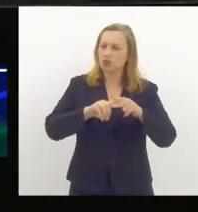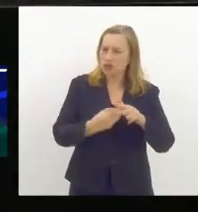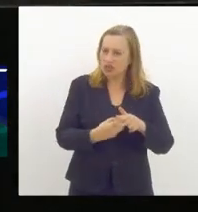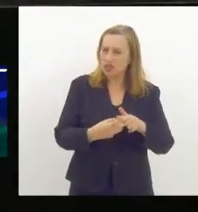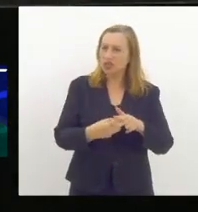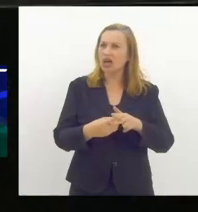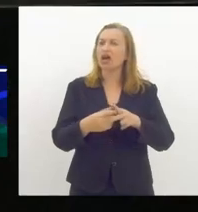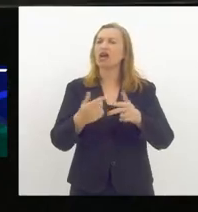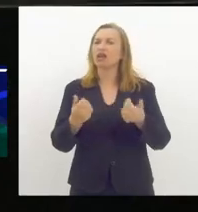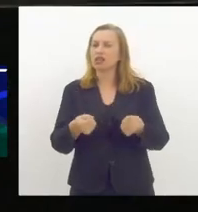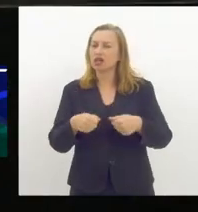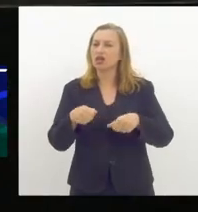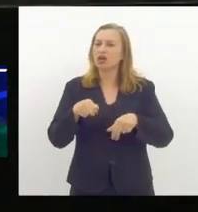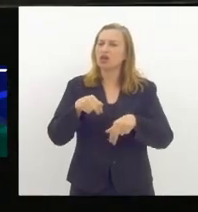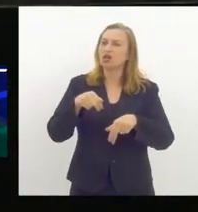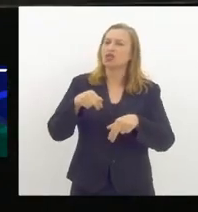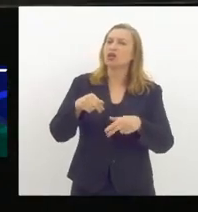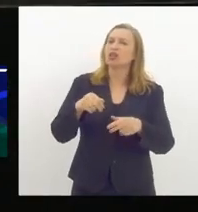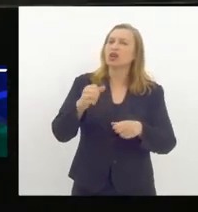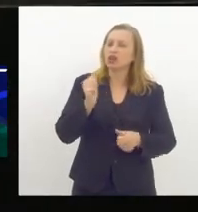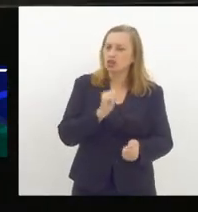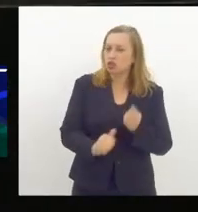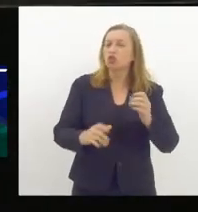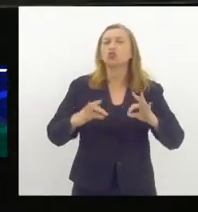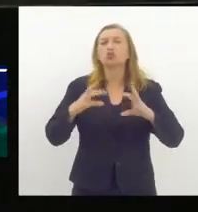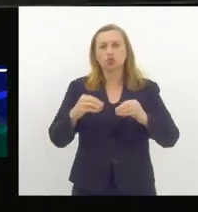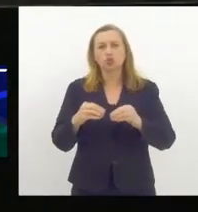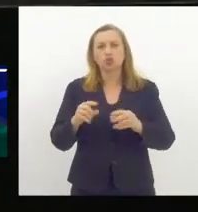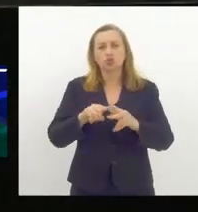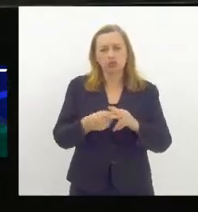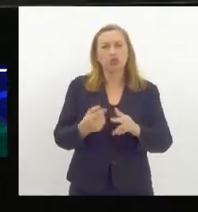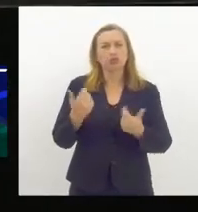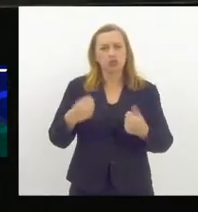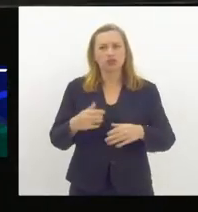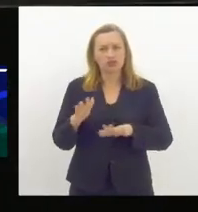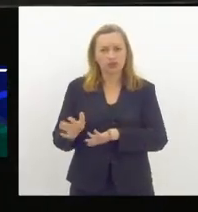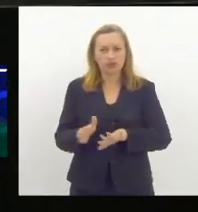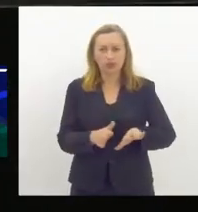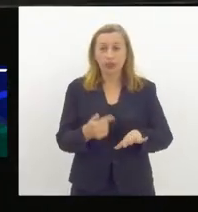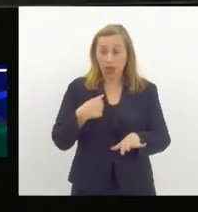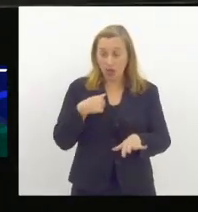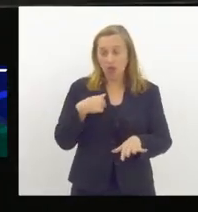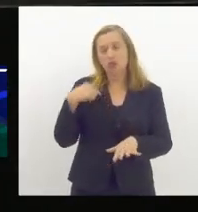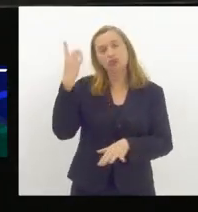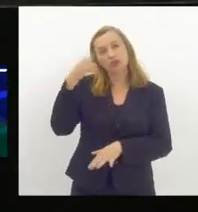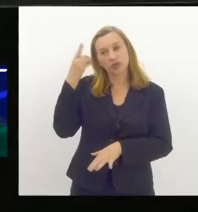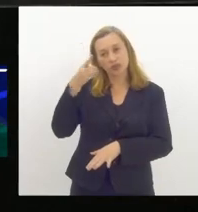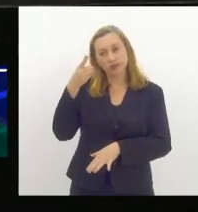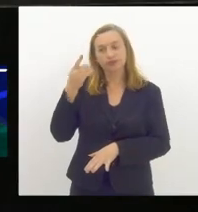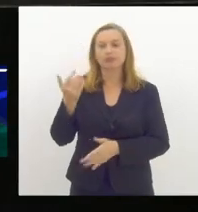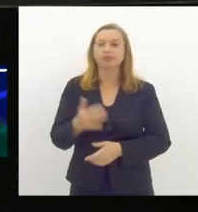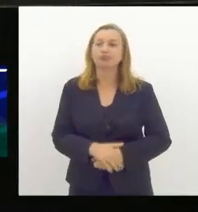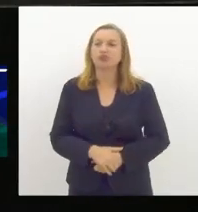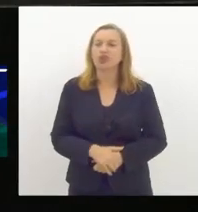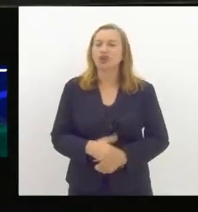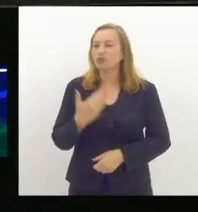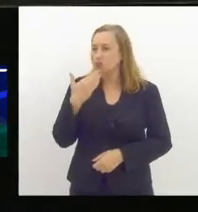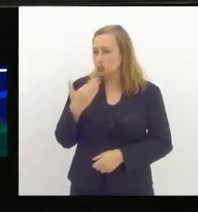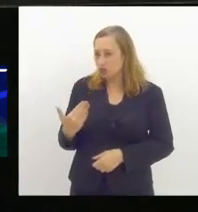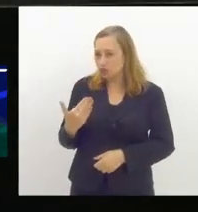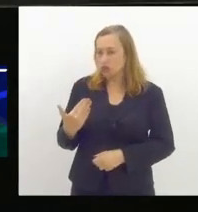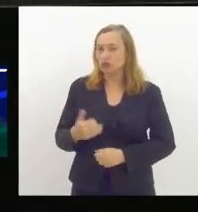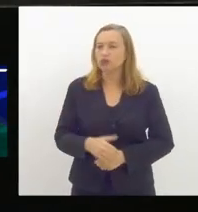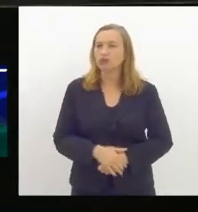escorrega consertar a quadra poliesportivo estava fazendo reforma e aí eu como deputada né Fiz a